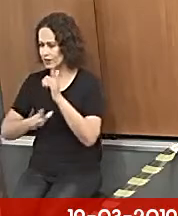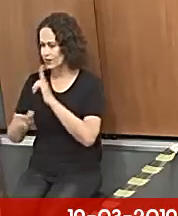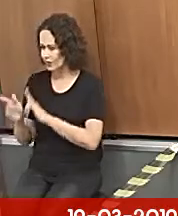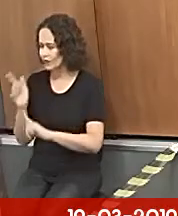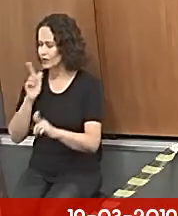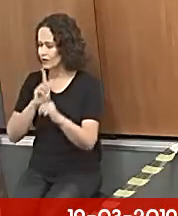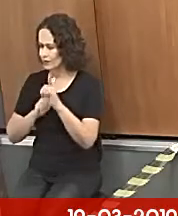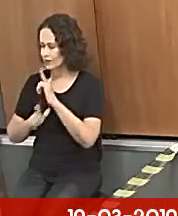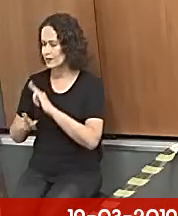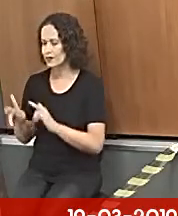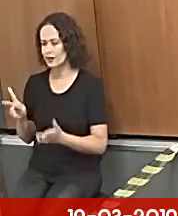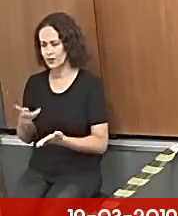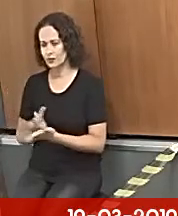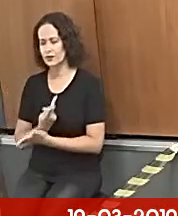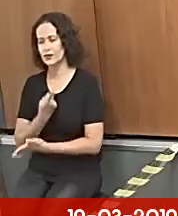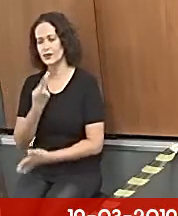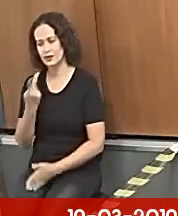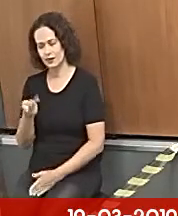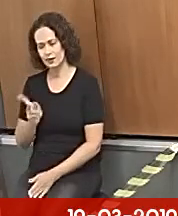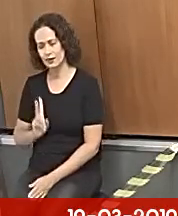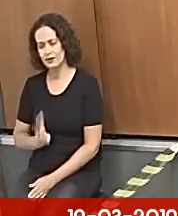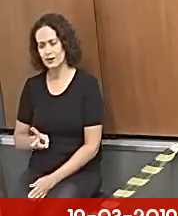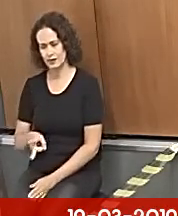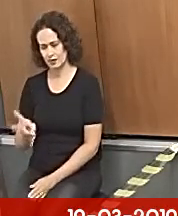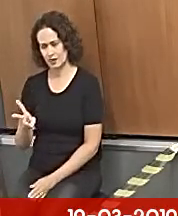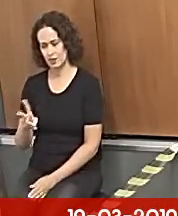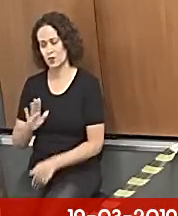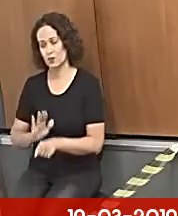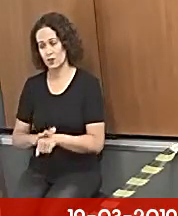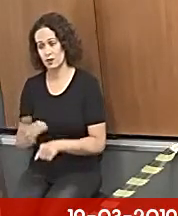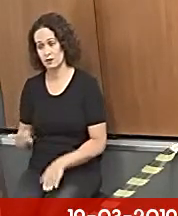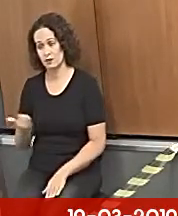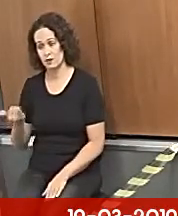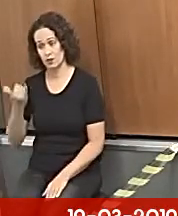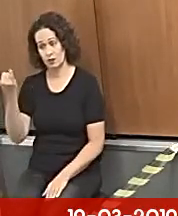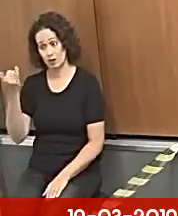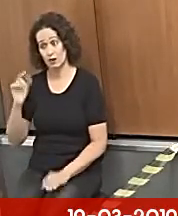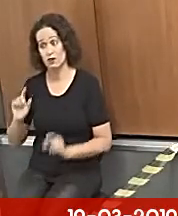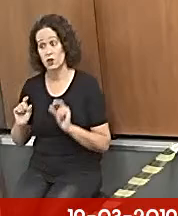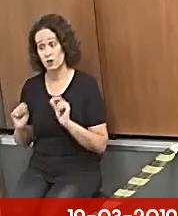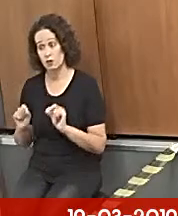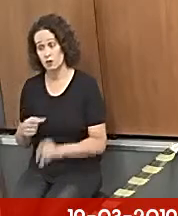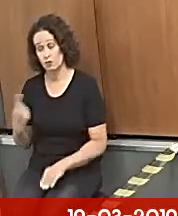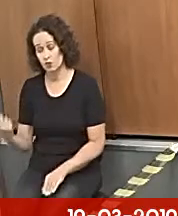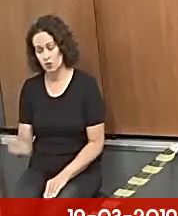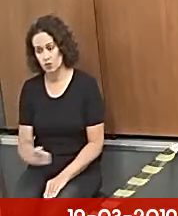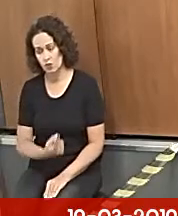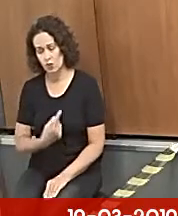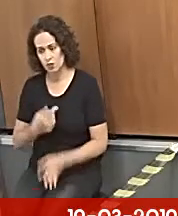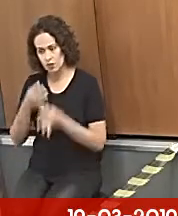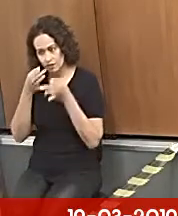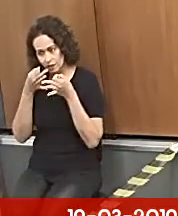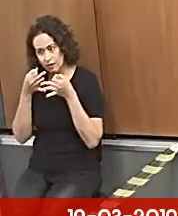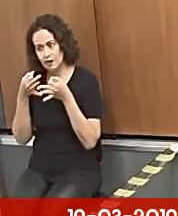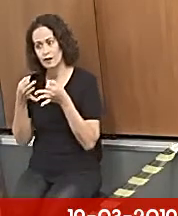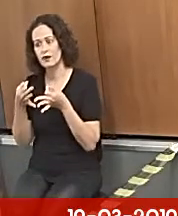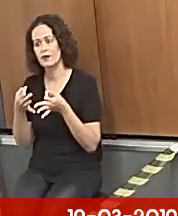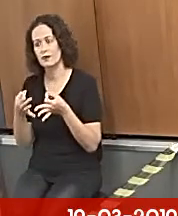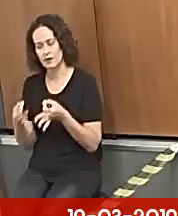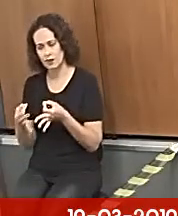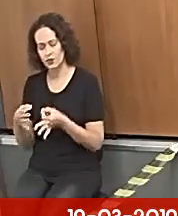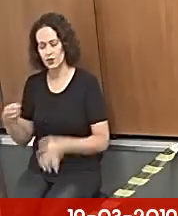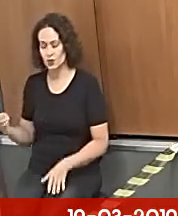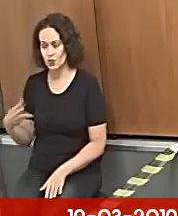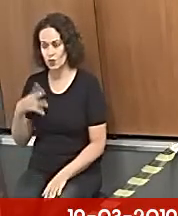estão acontecendo aos poucos o que importa agora é nós ficarmos atentos criar esse time aqui os novos deputados